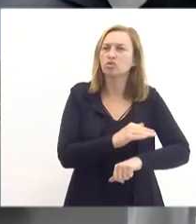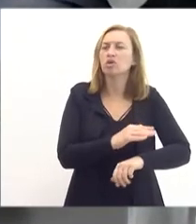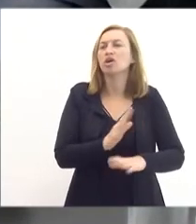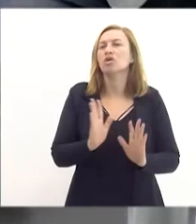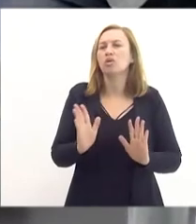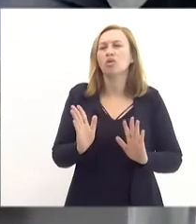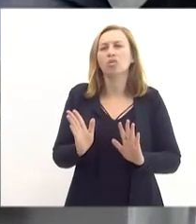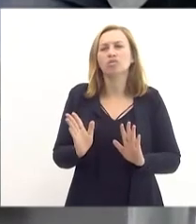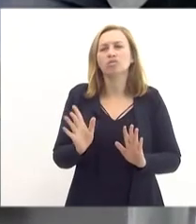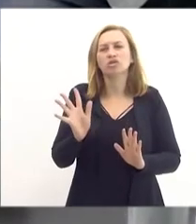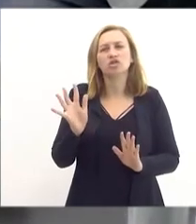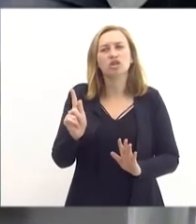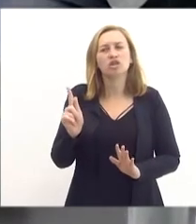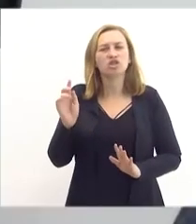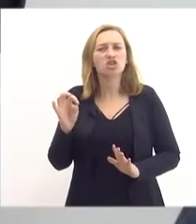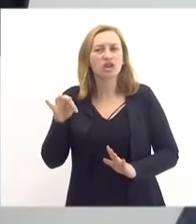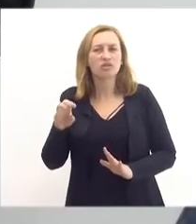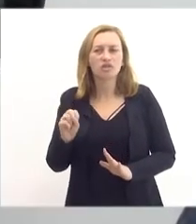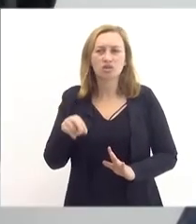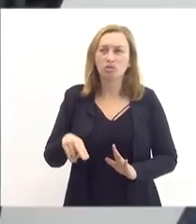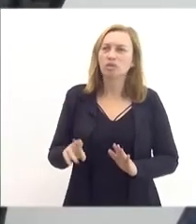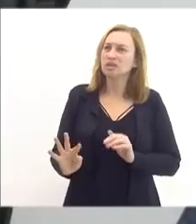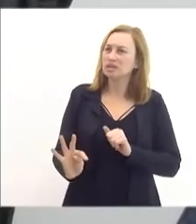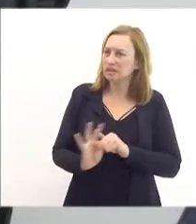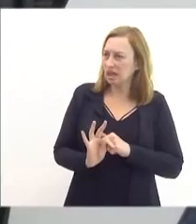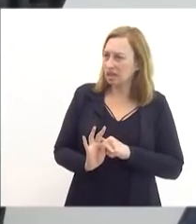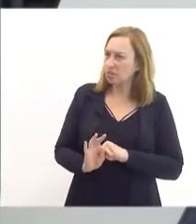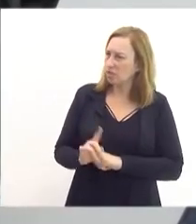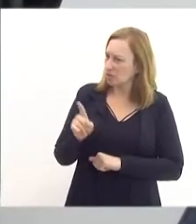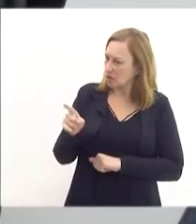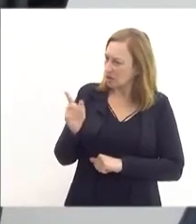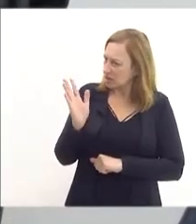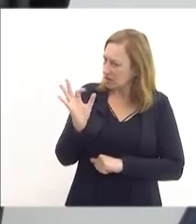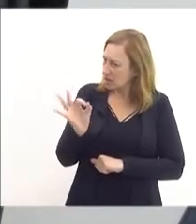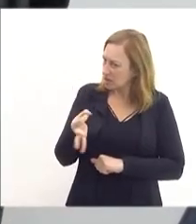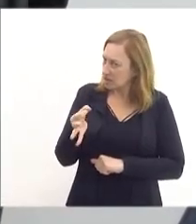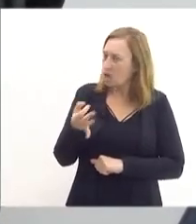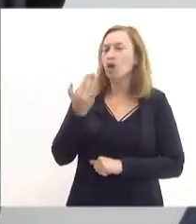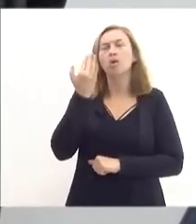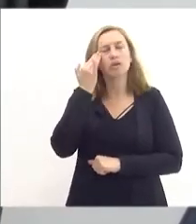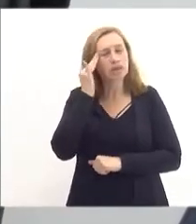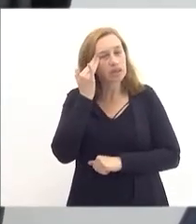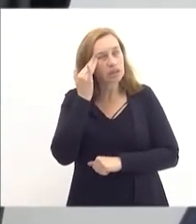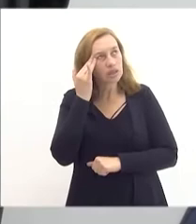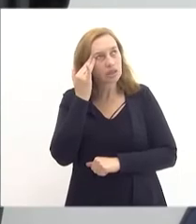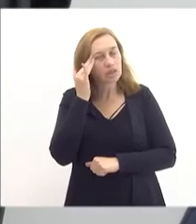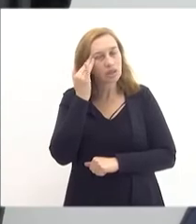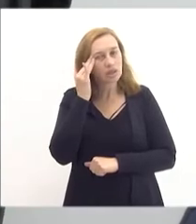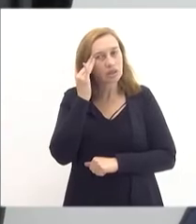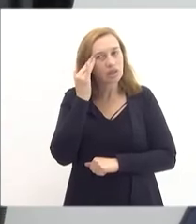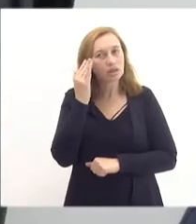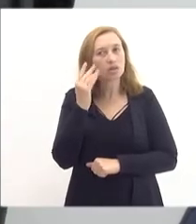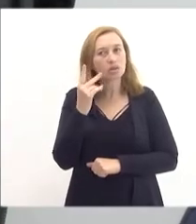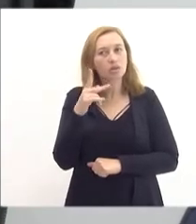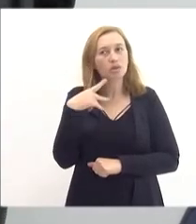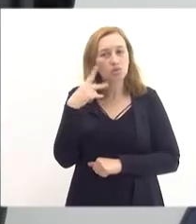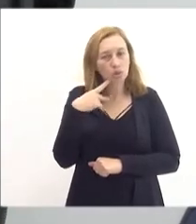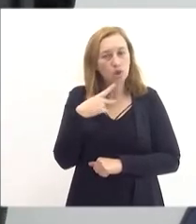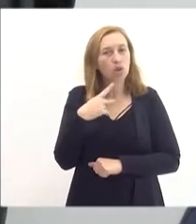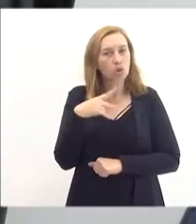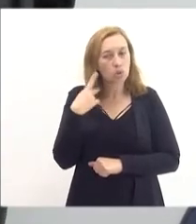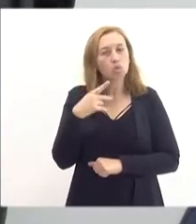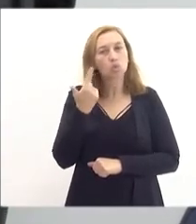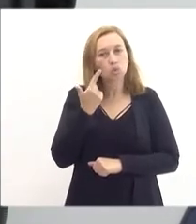só, tecnicamente você está correto. Eu consigo entender a cabeça do político